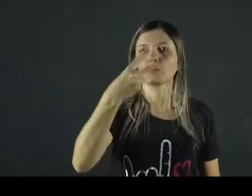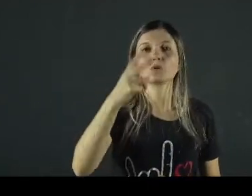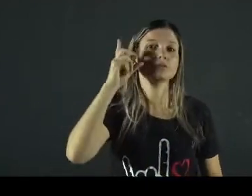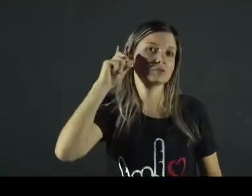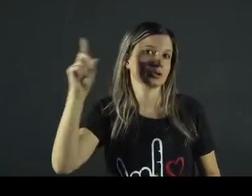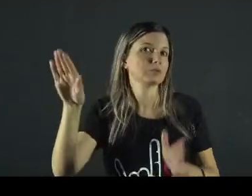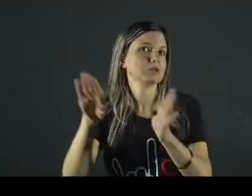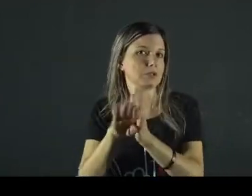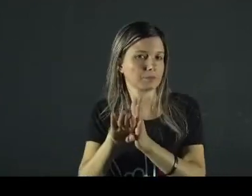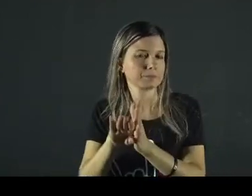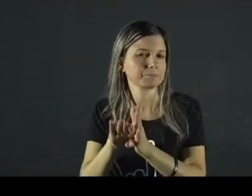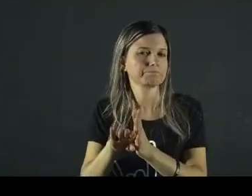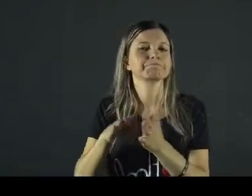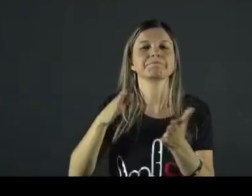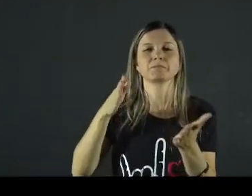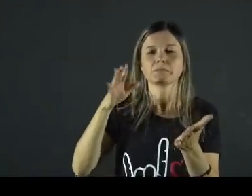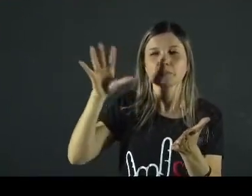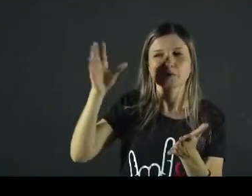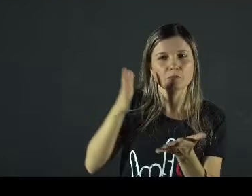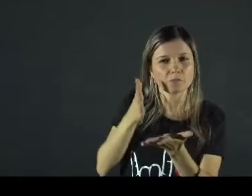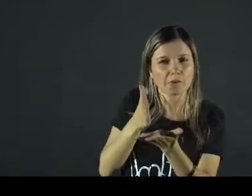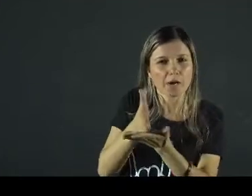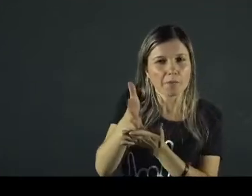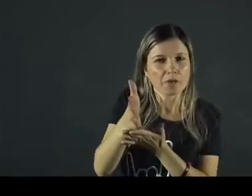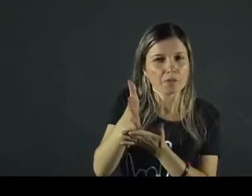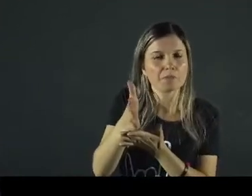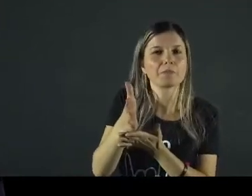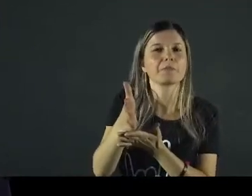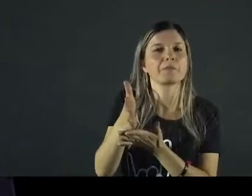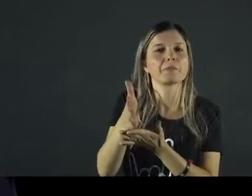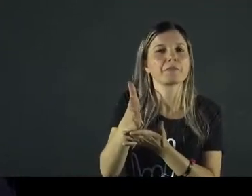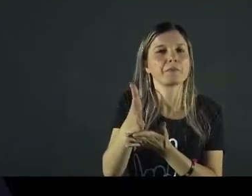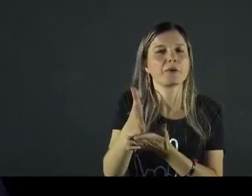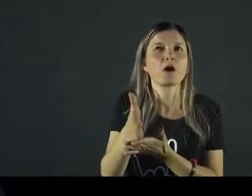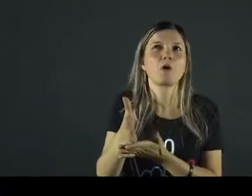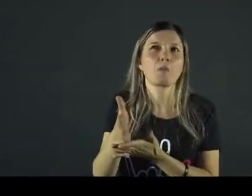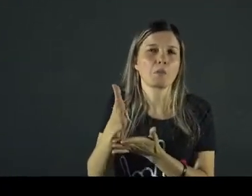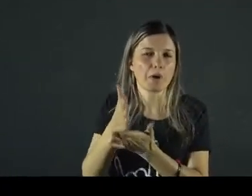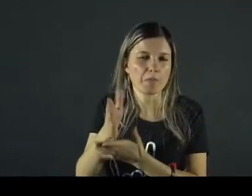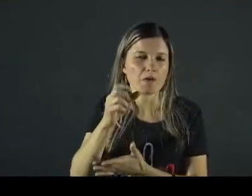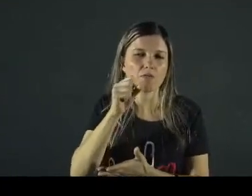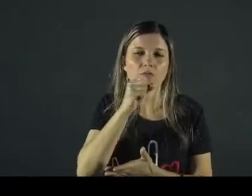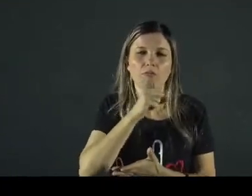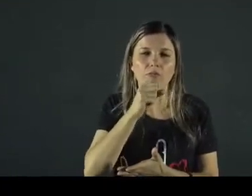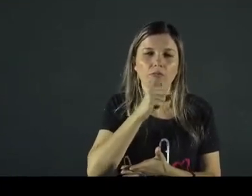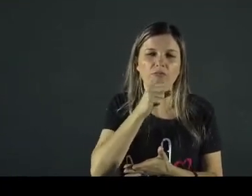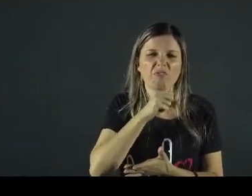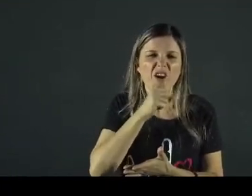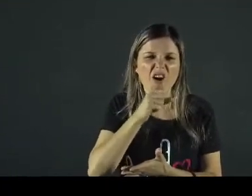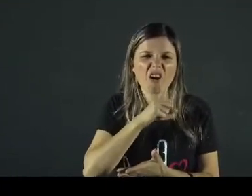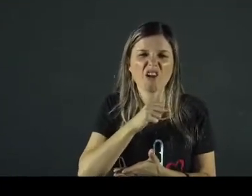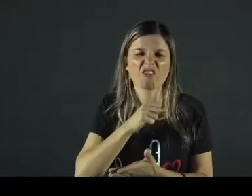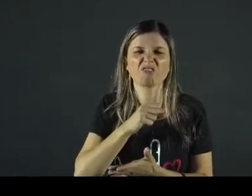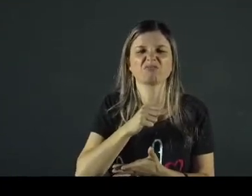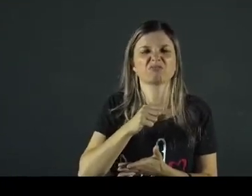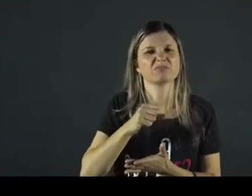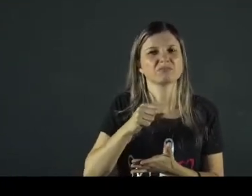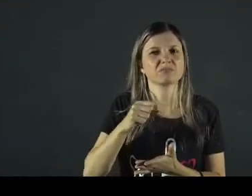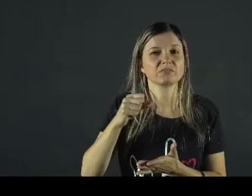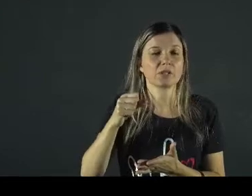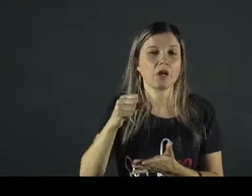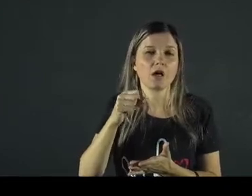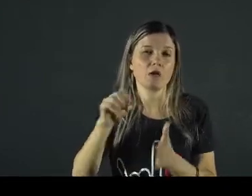Norte. Mas se eu pegasse uma estrada antiga de chão, eu chegaria lá